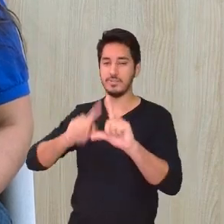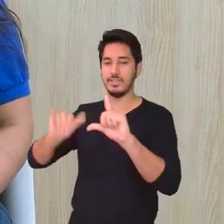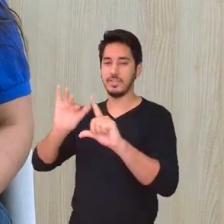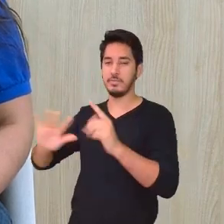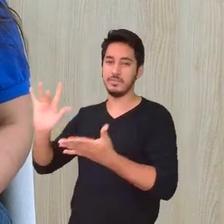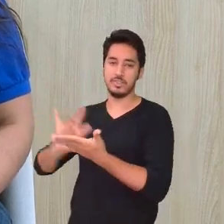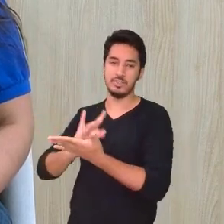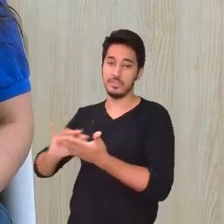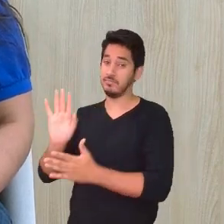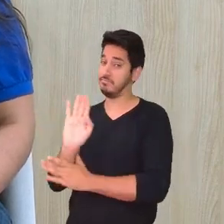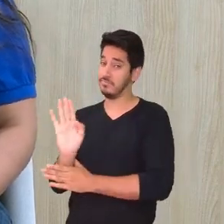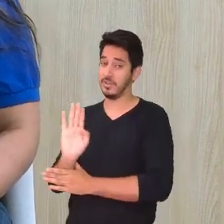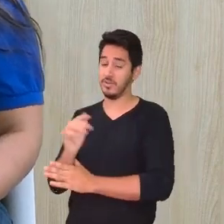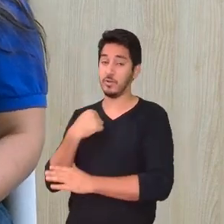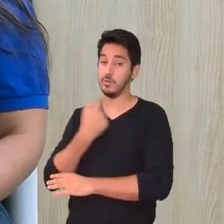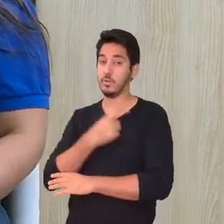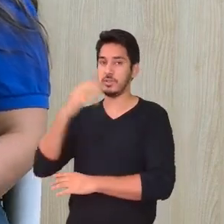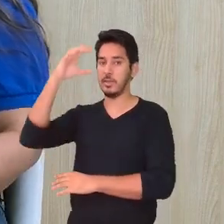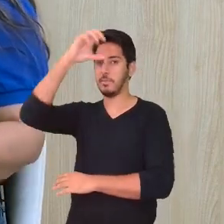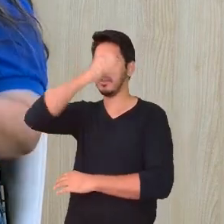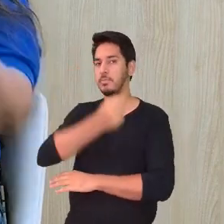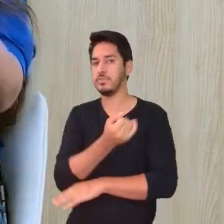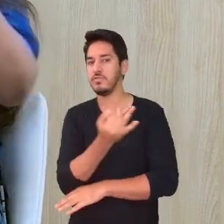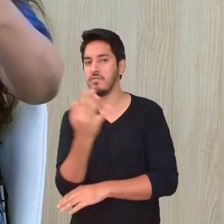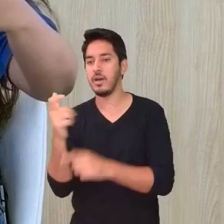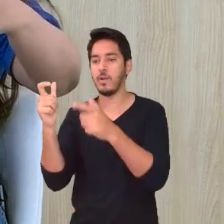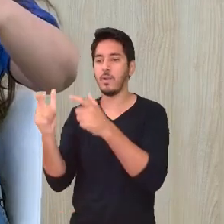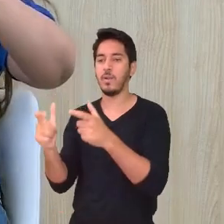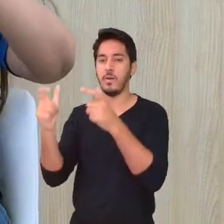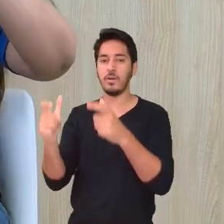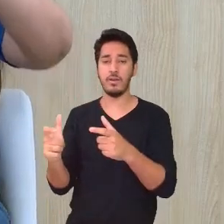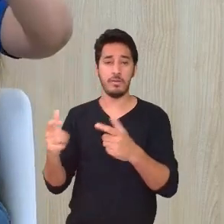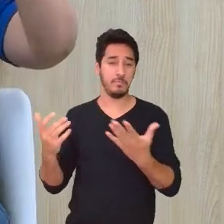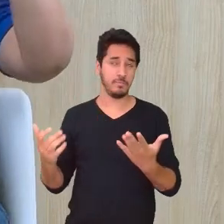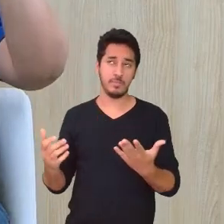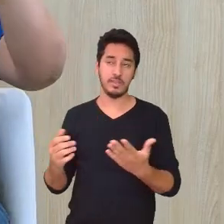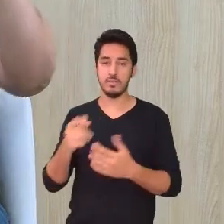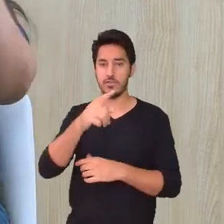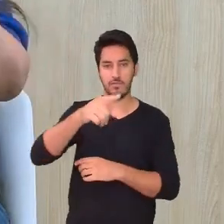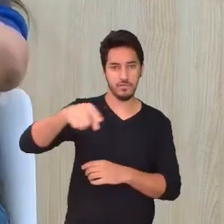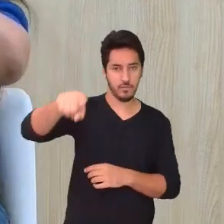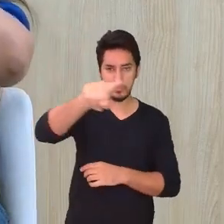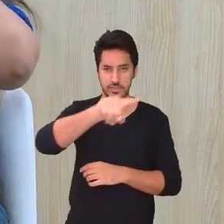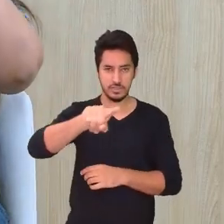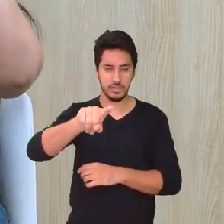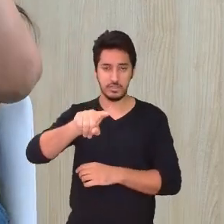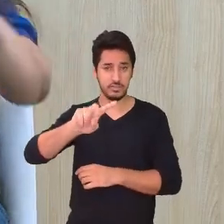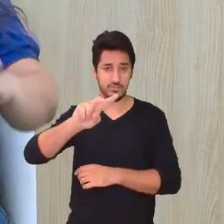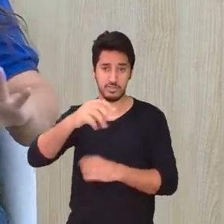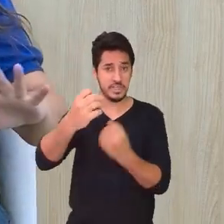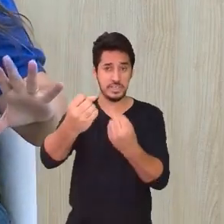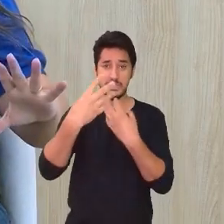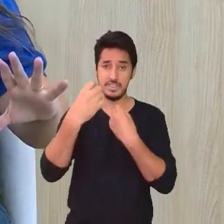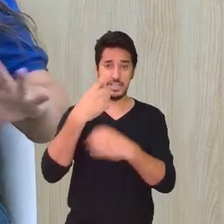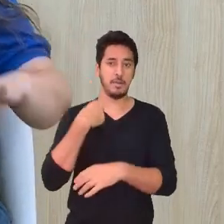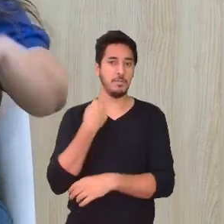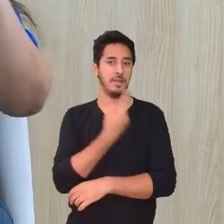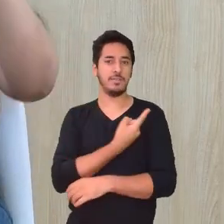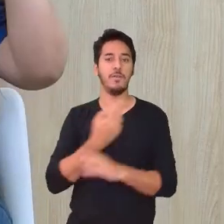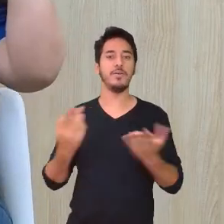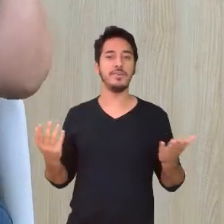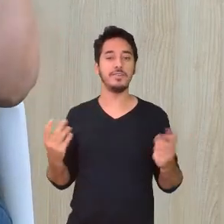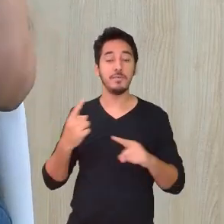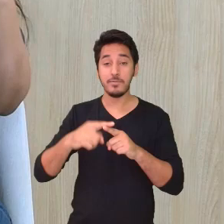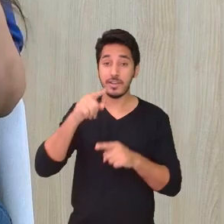não, né? Ou seja, a gente aprende em vários lugares. E talvez eles, né, Tiago, se a gente estivesse aí com vocês iam dar uma aula de letramento digital, porque